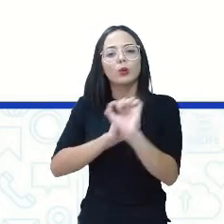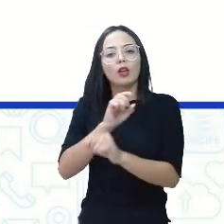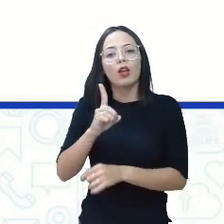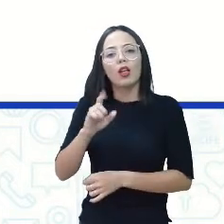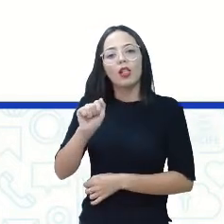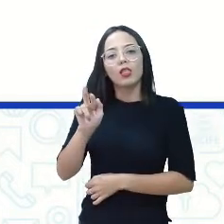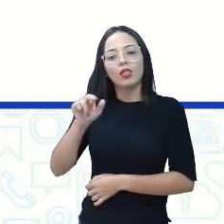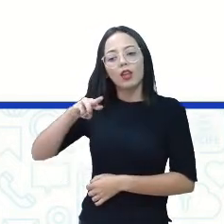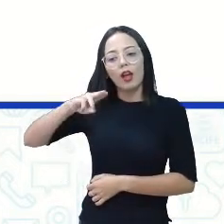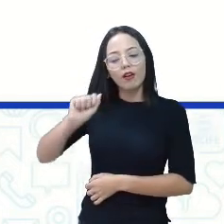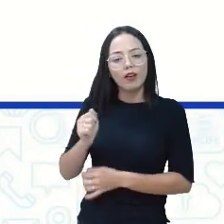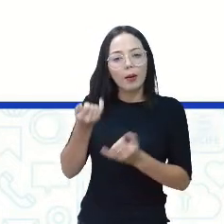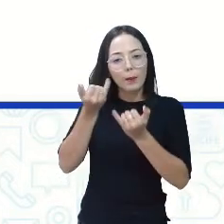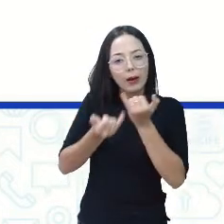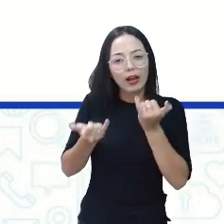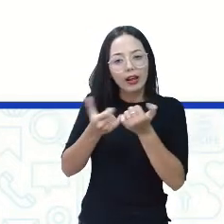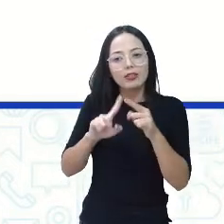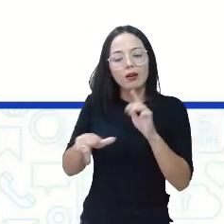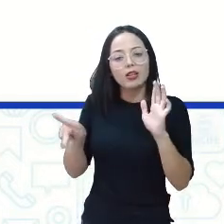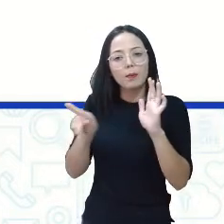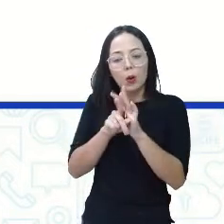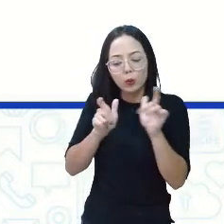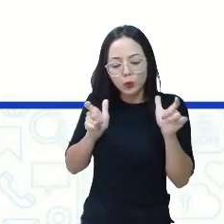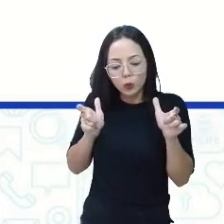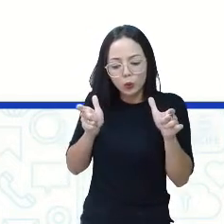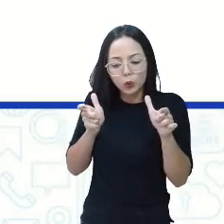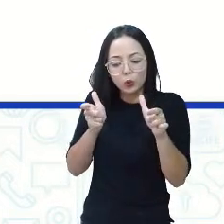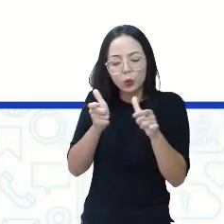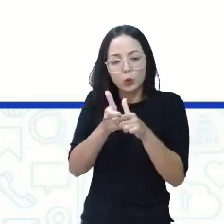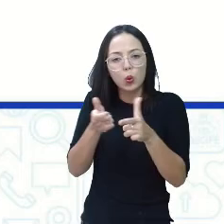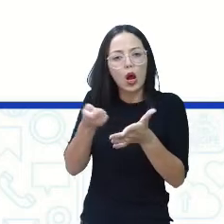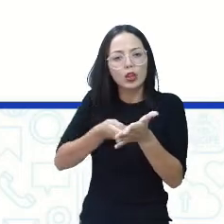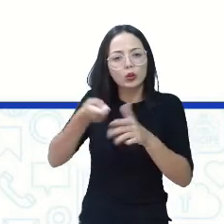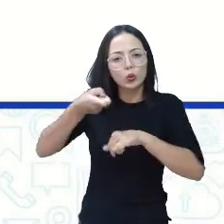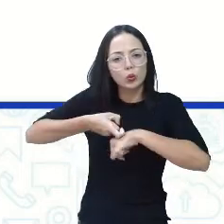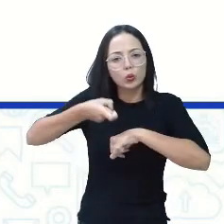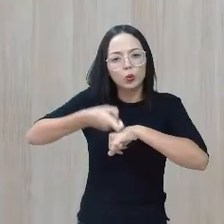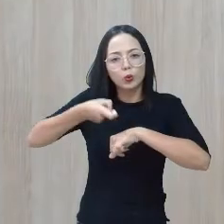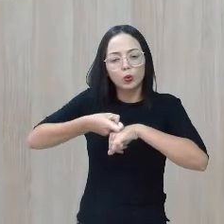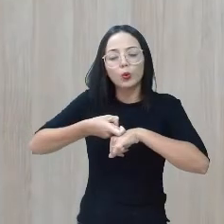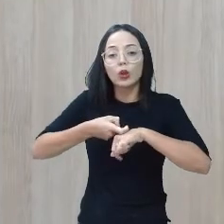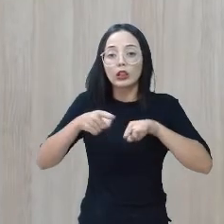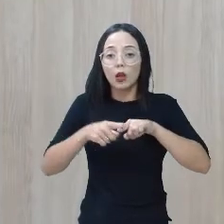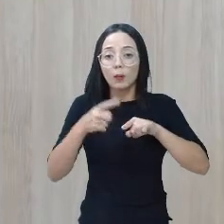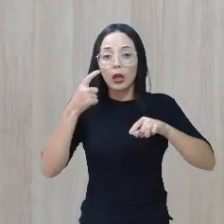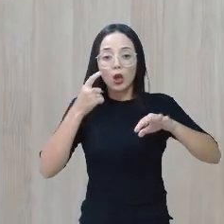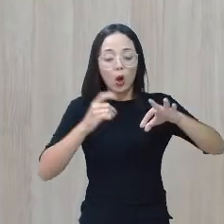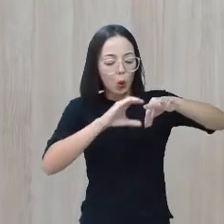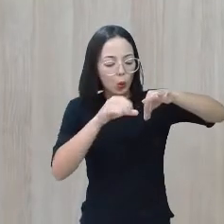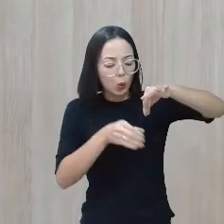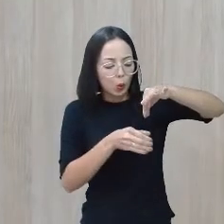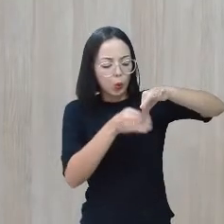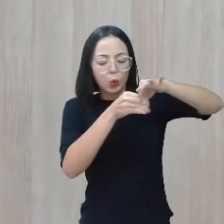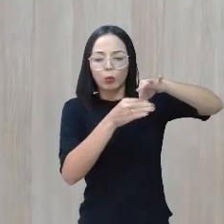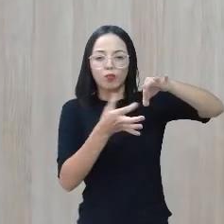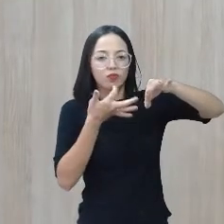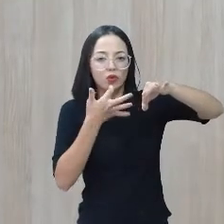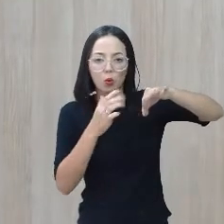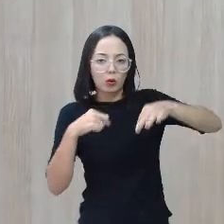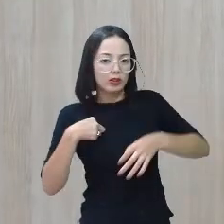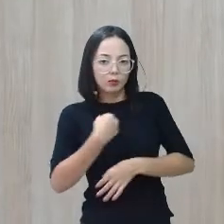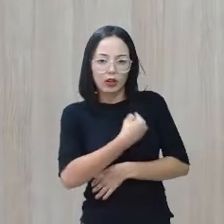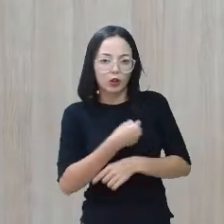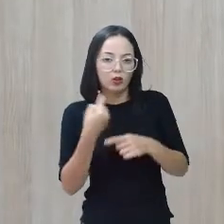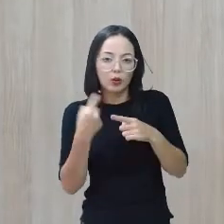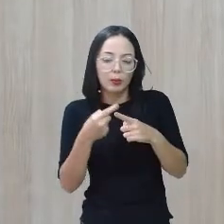diafragma, mas ele é menor e mais rígido. O capuz cervical, ele é desconhecido para a gente